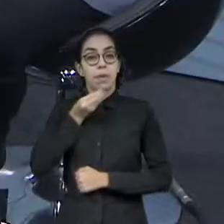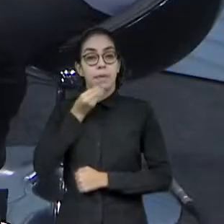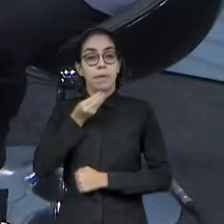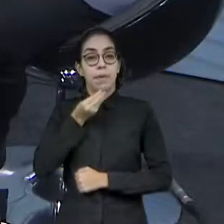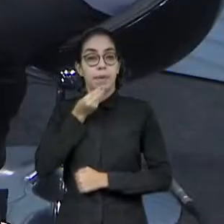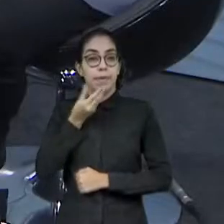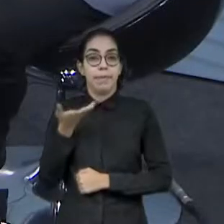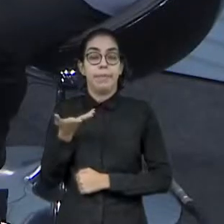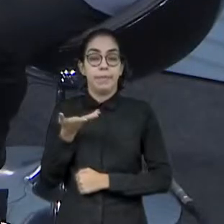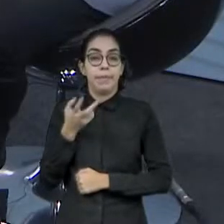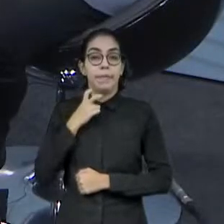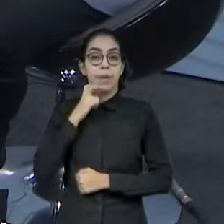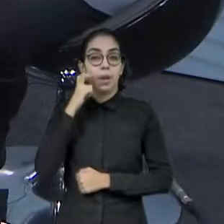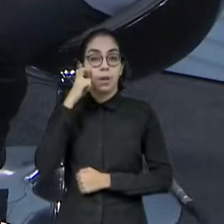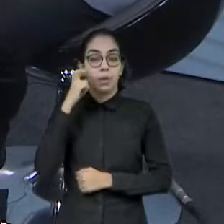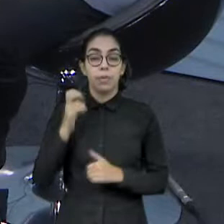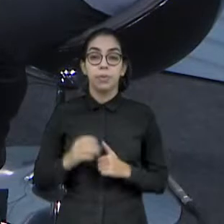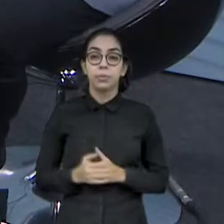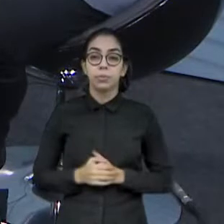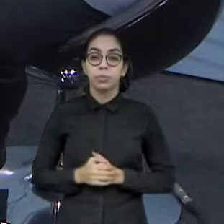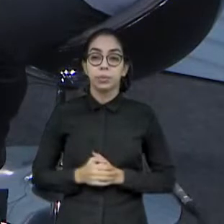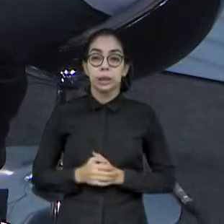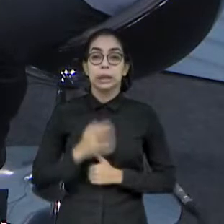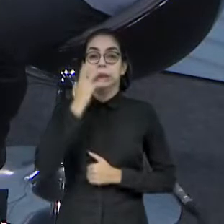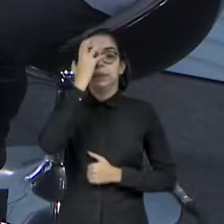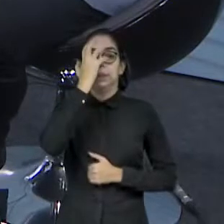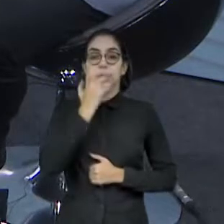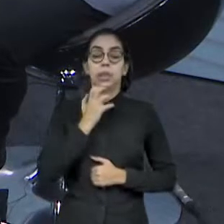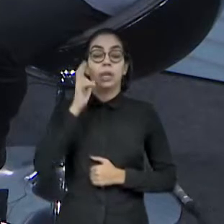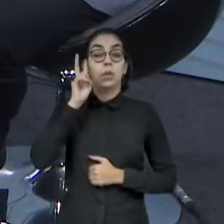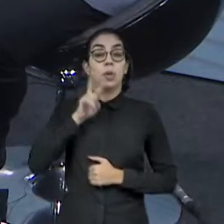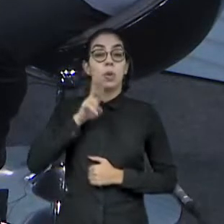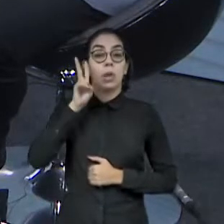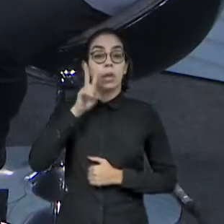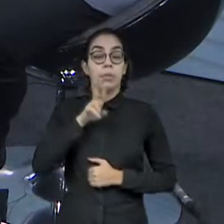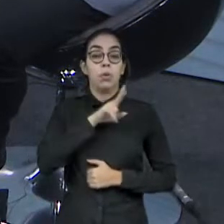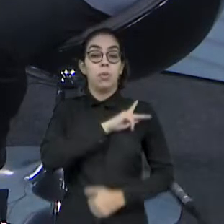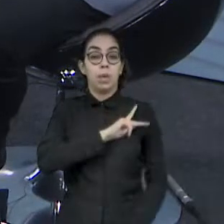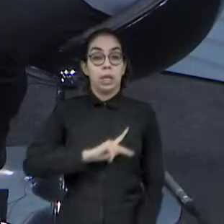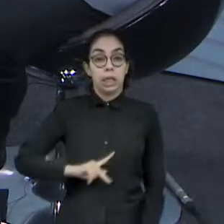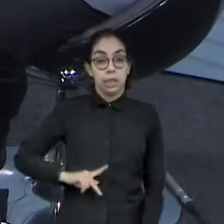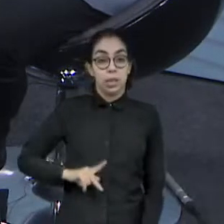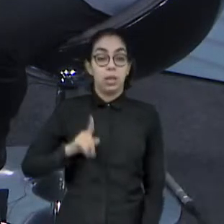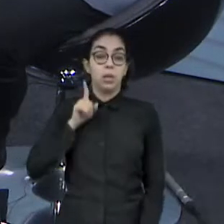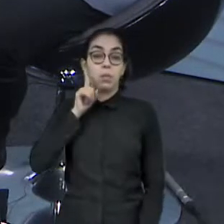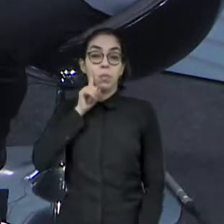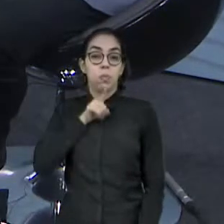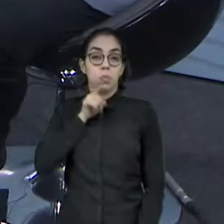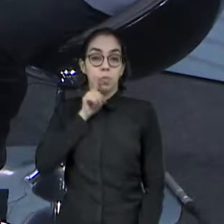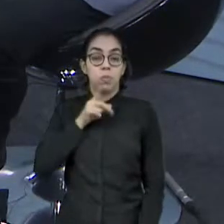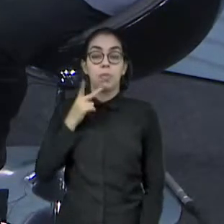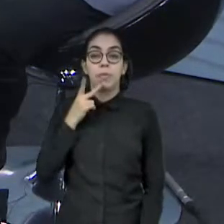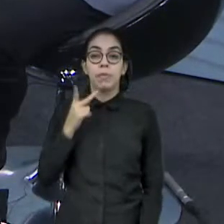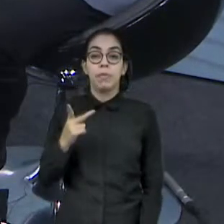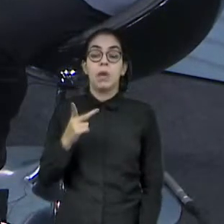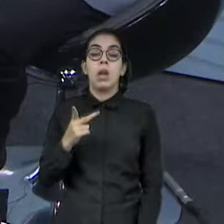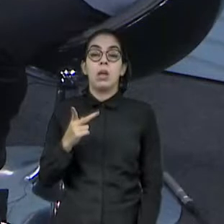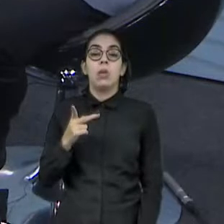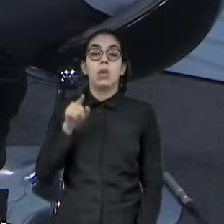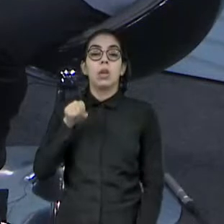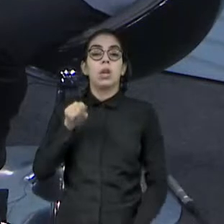que quando... Eu me lembro que o presidente dos Estados Unidos, o Biden, ele anunciou o envio para o continente africano e